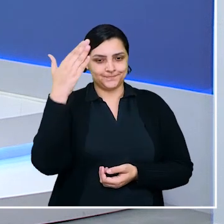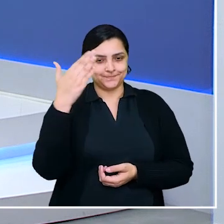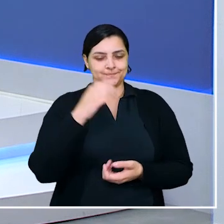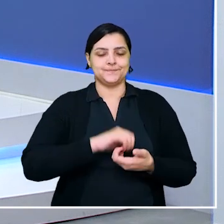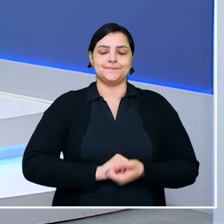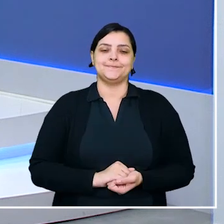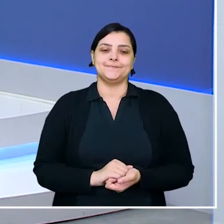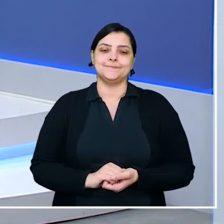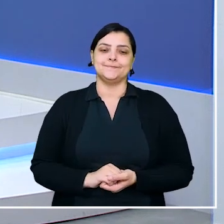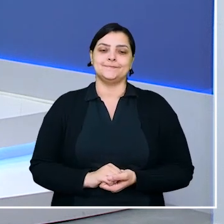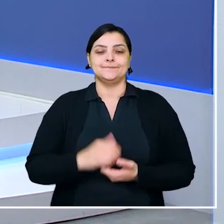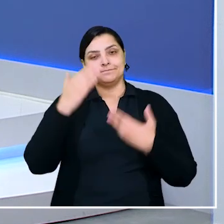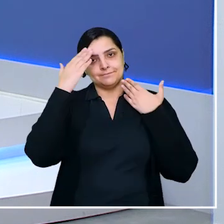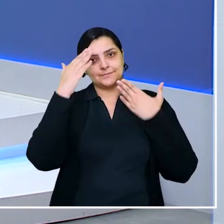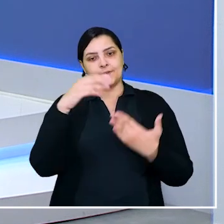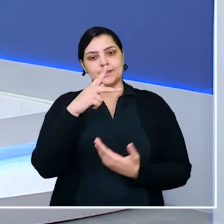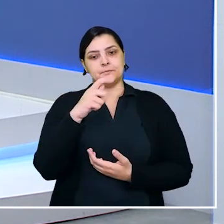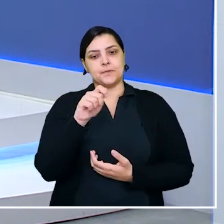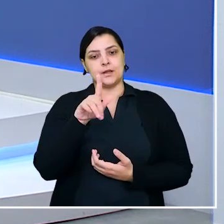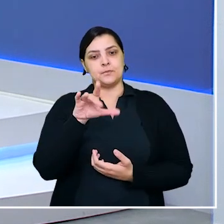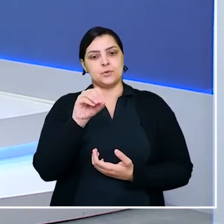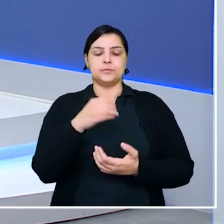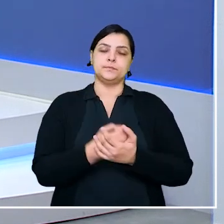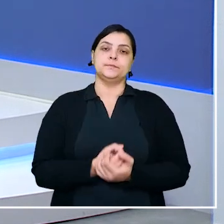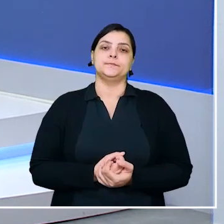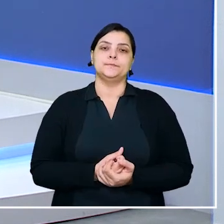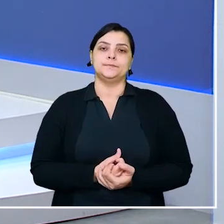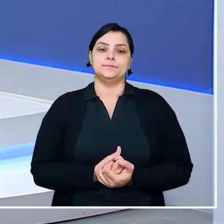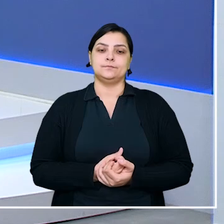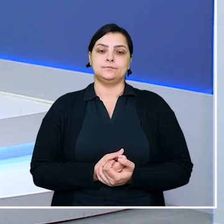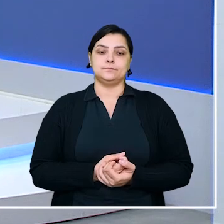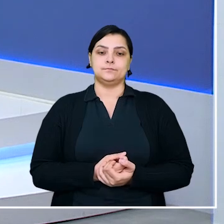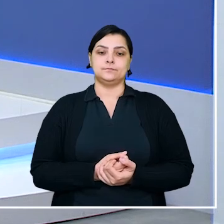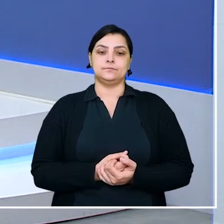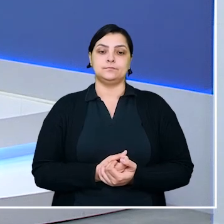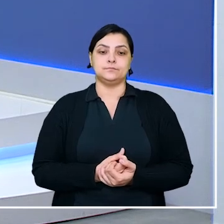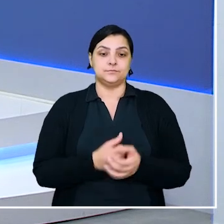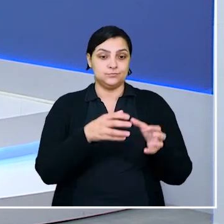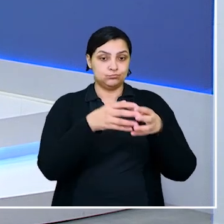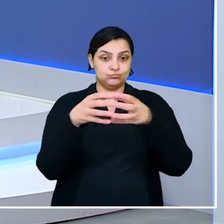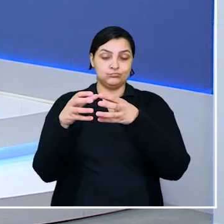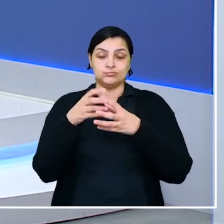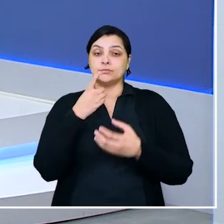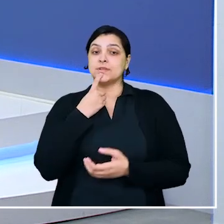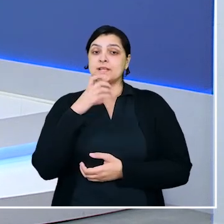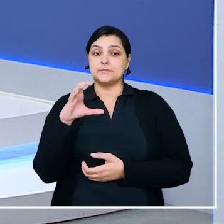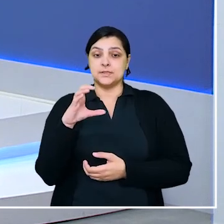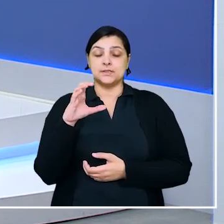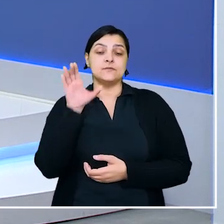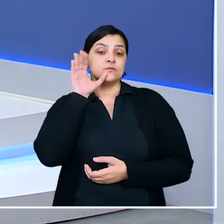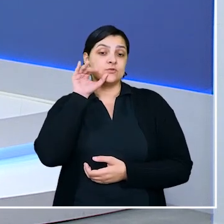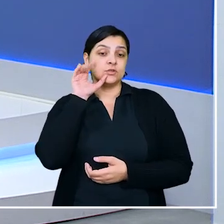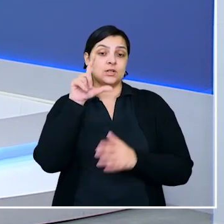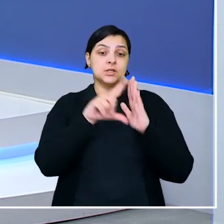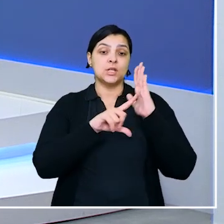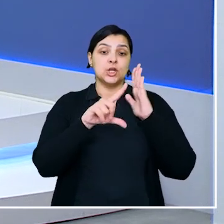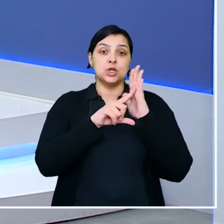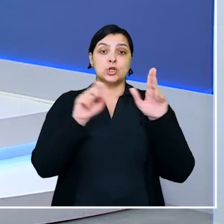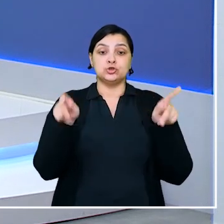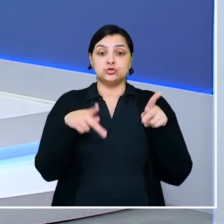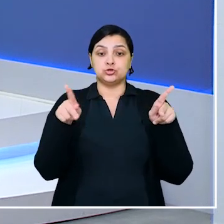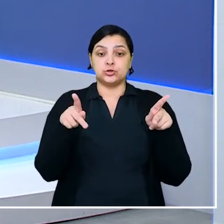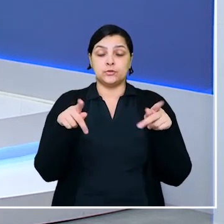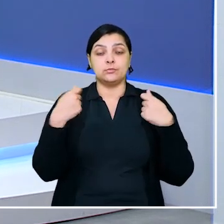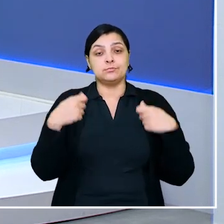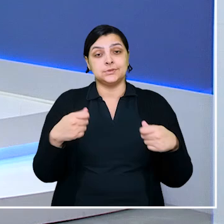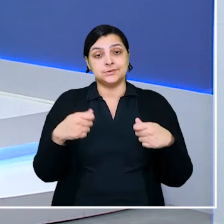Muito obrigada pelas informações. Obrigado, Pablo. Bom trabalho para você. E fechando o giro de hoje, em Campinas, empregados das lojas de um shopping